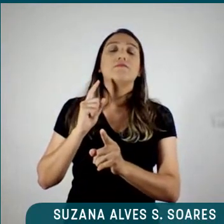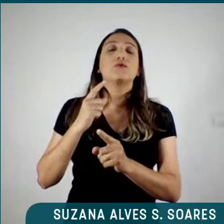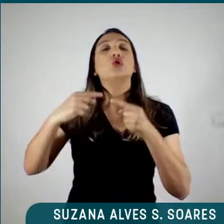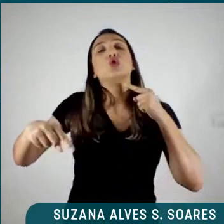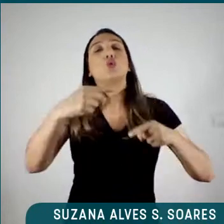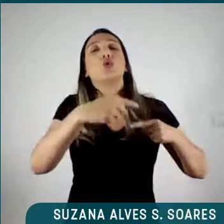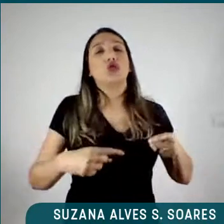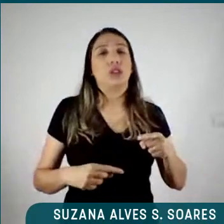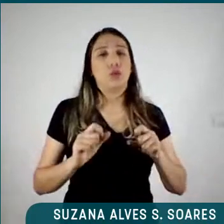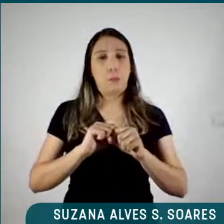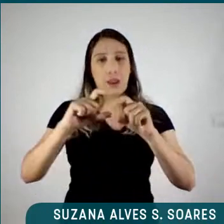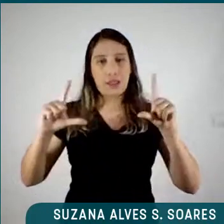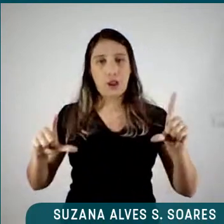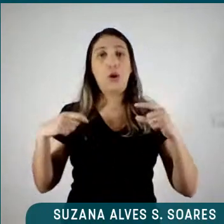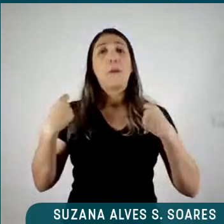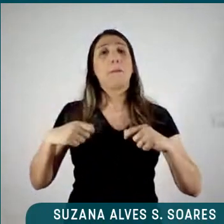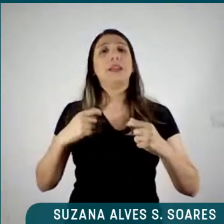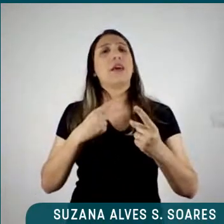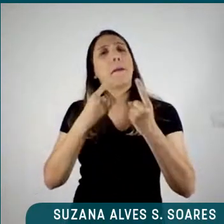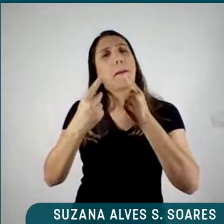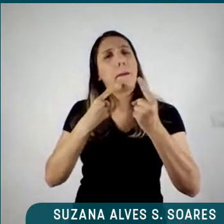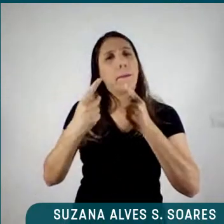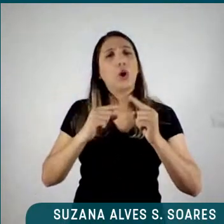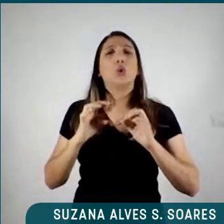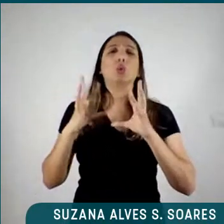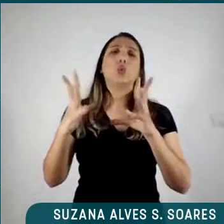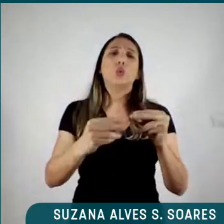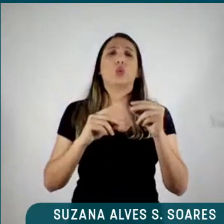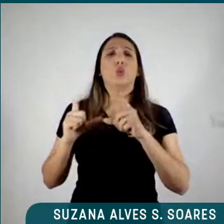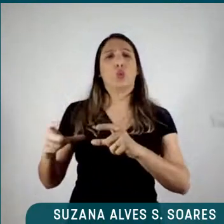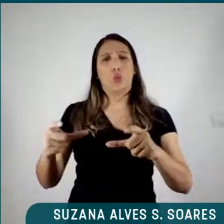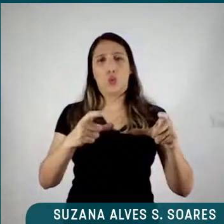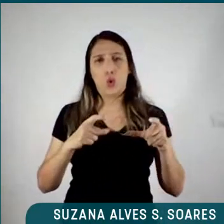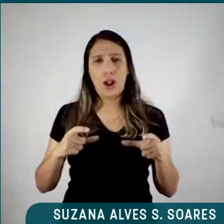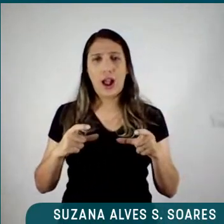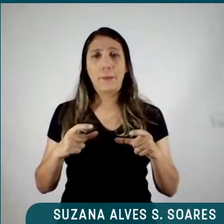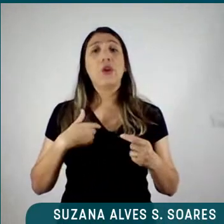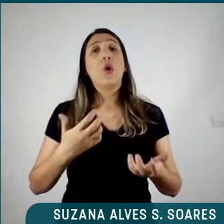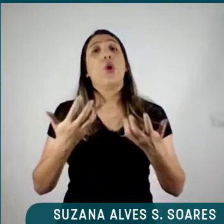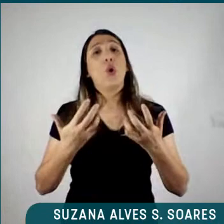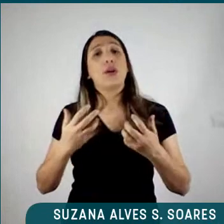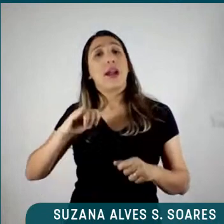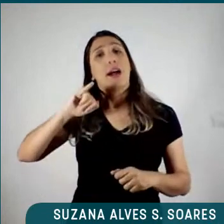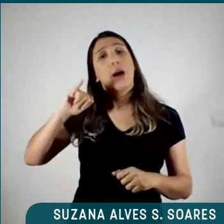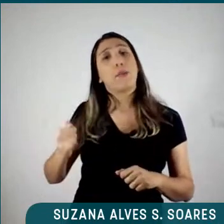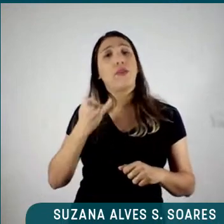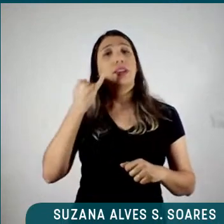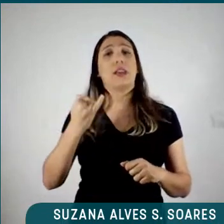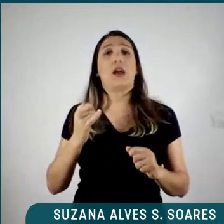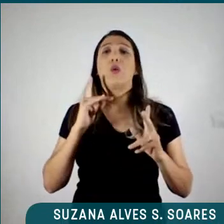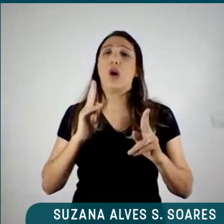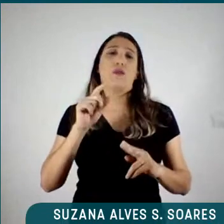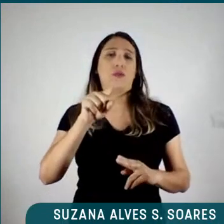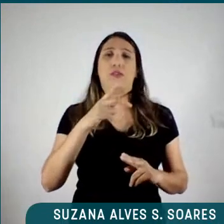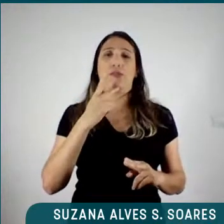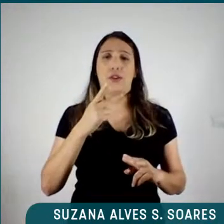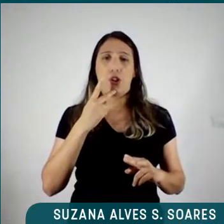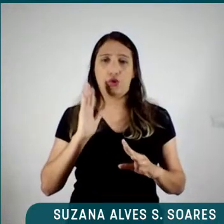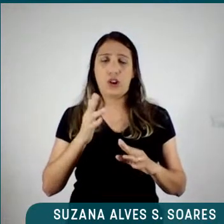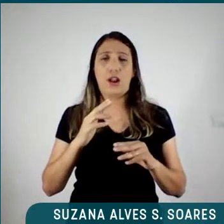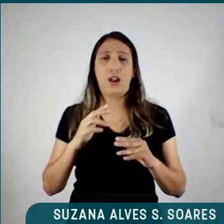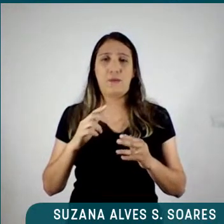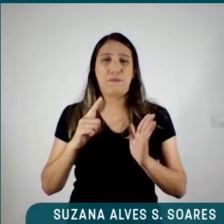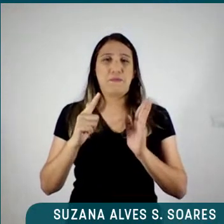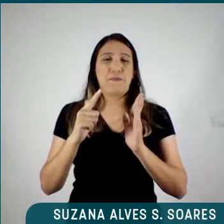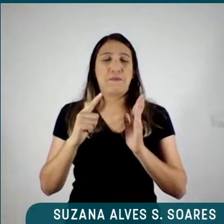A gente tem que I discutir em todos os think that lugares, em this todas as should be construções. debated all the E eu time, queria not just in this aproveitar uma panel. fala que você fez, né, uma I parte would da sua like fala,